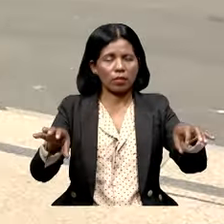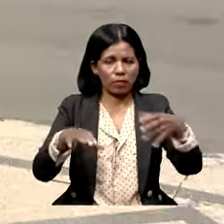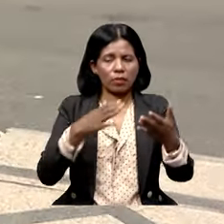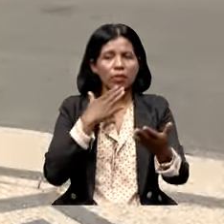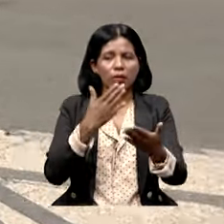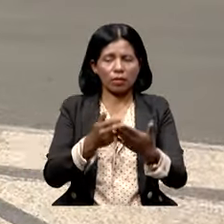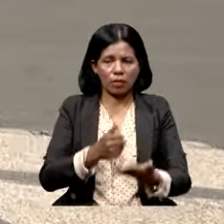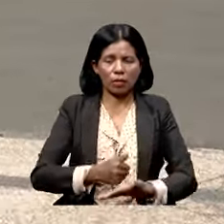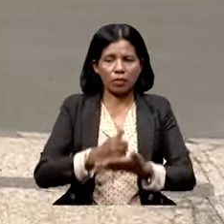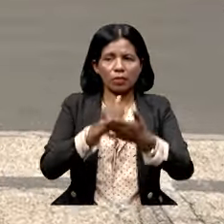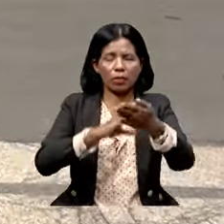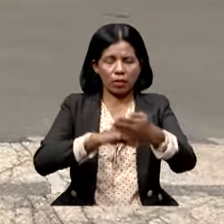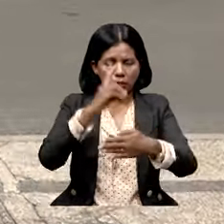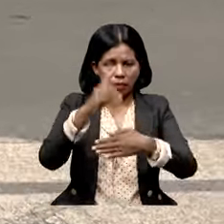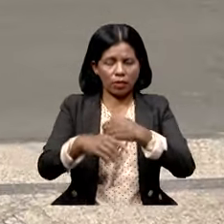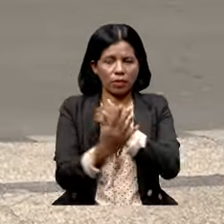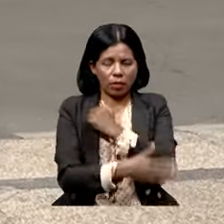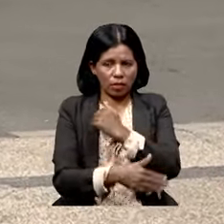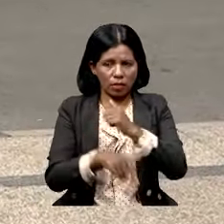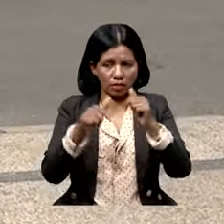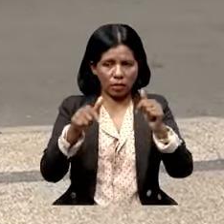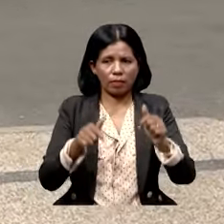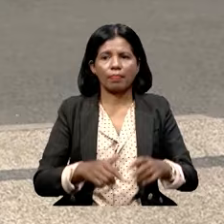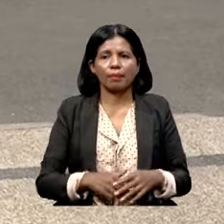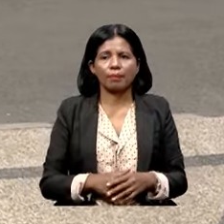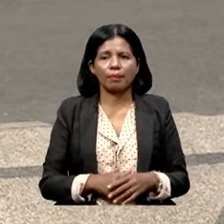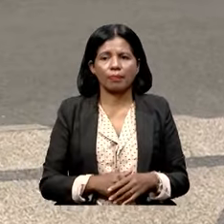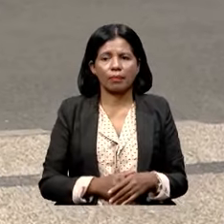de apoio desenvolvimento e arailaran. Aderito Ximenes, bem-vinda Ximenes, GMN.